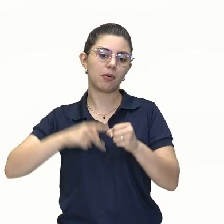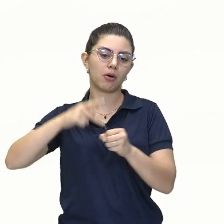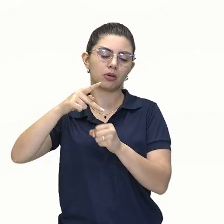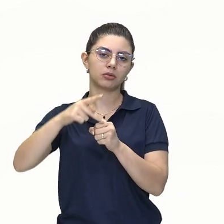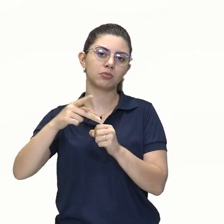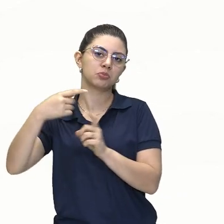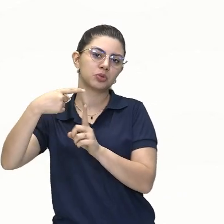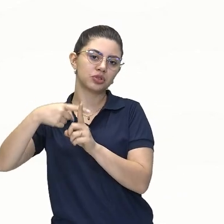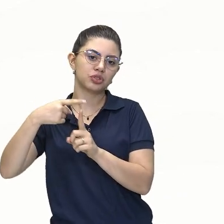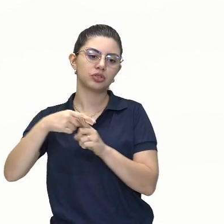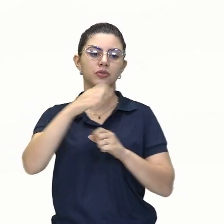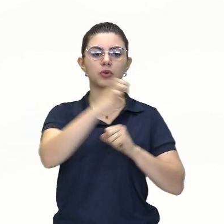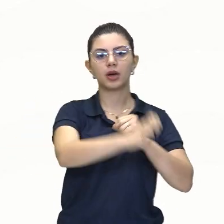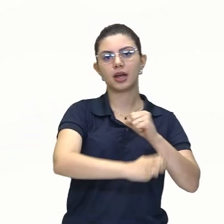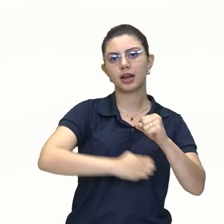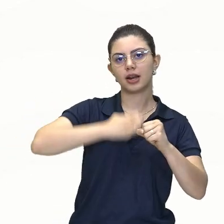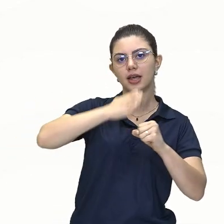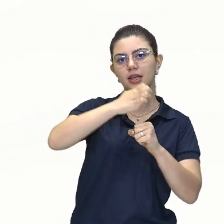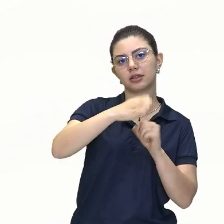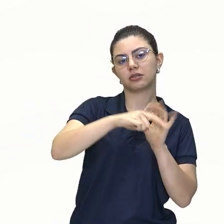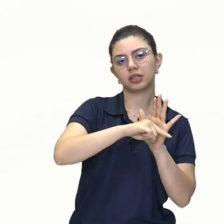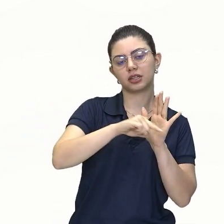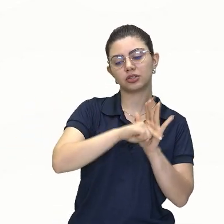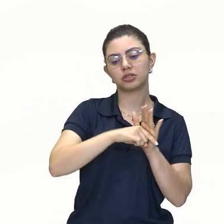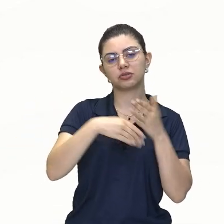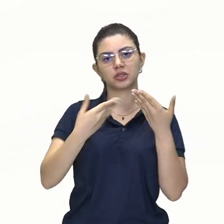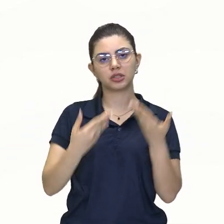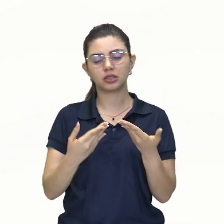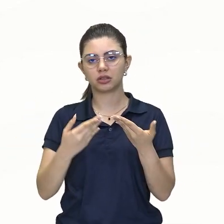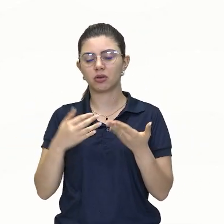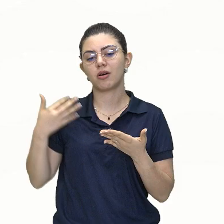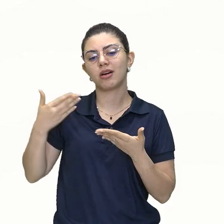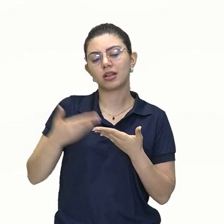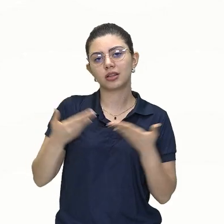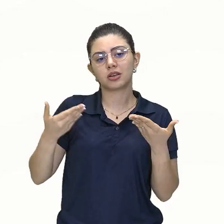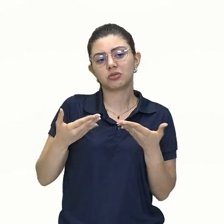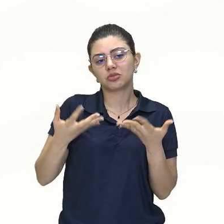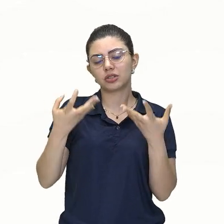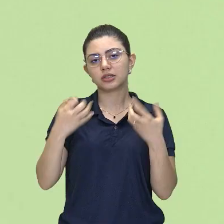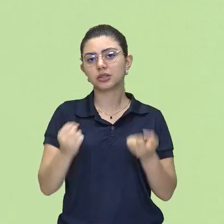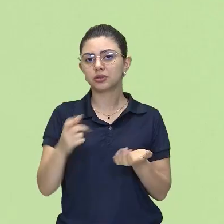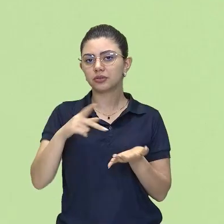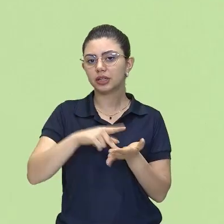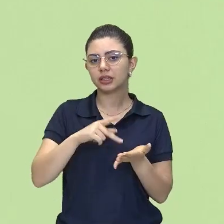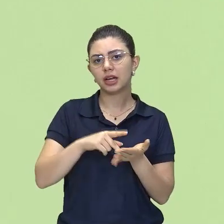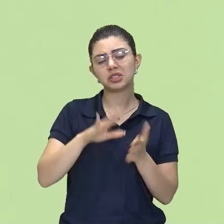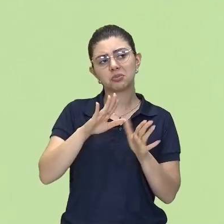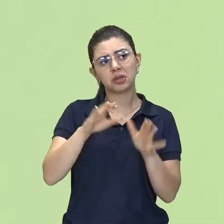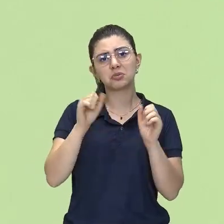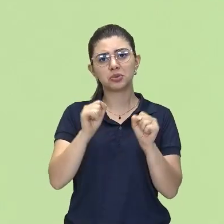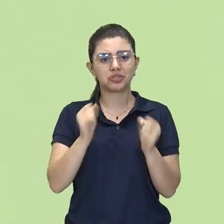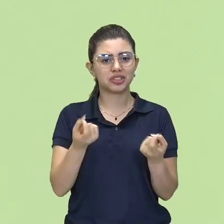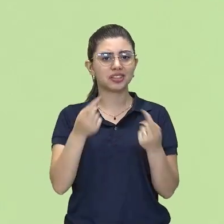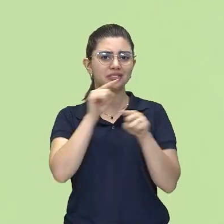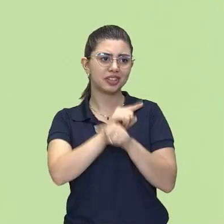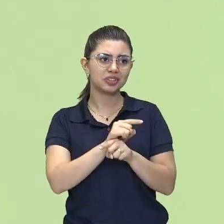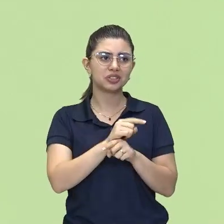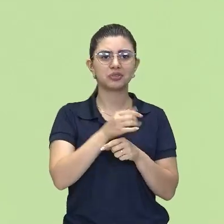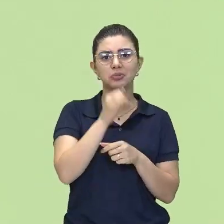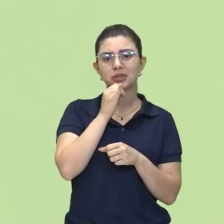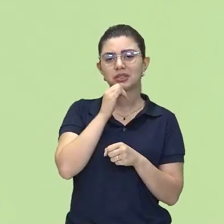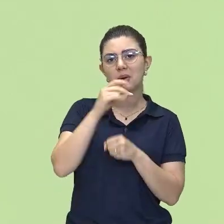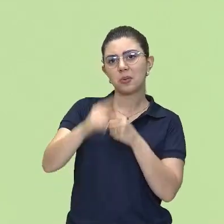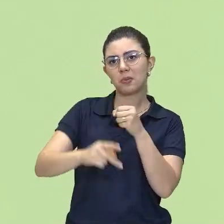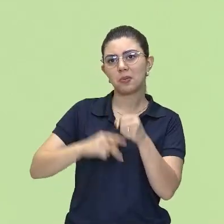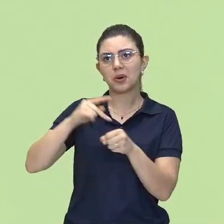vai ser negativo. A comunidade internacional aceita até hoje que isso aí é verdade, mas podia muito bem ser o contrário. O próton podia ser o